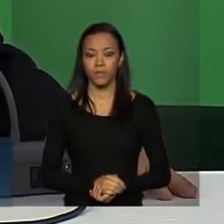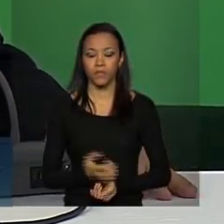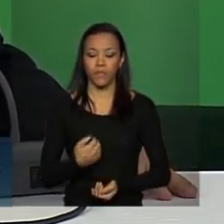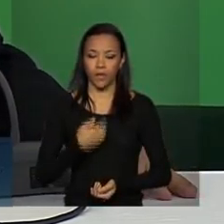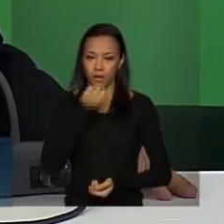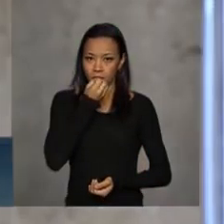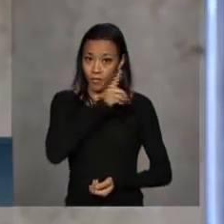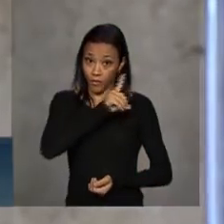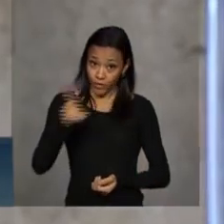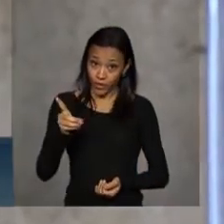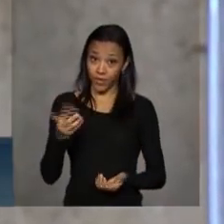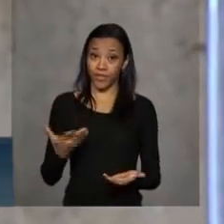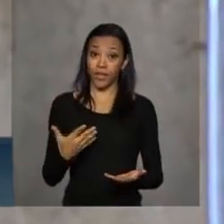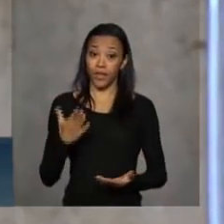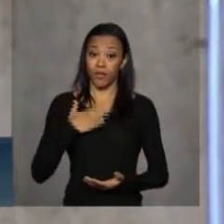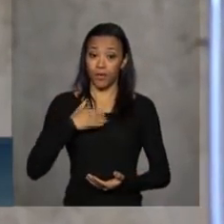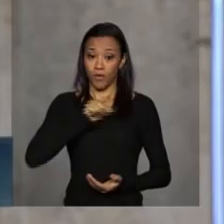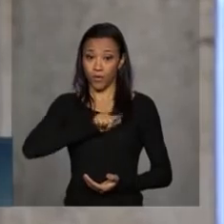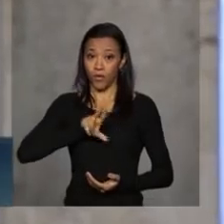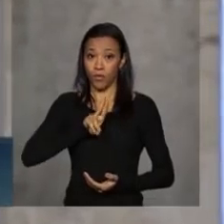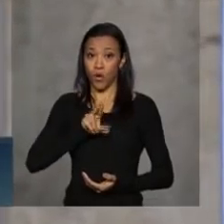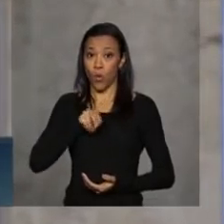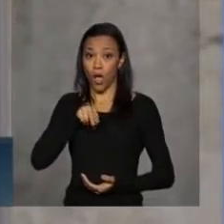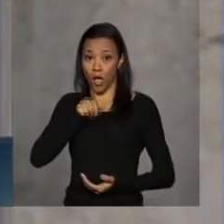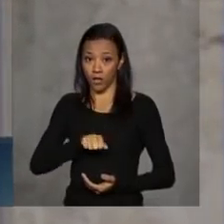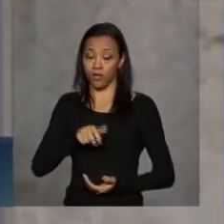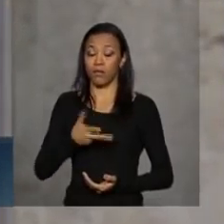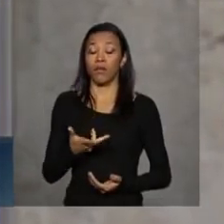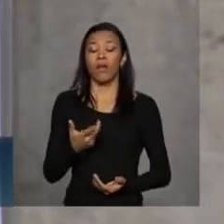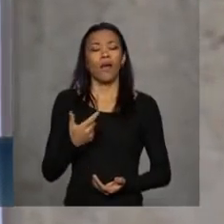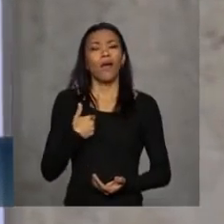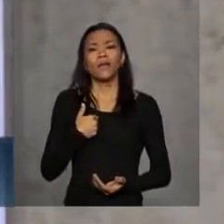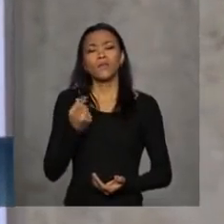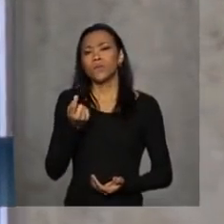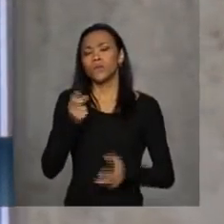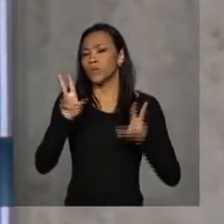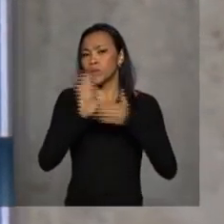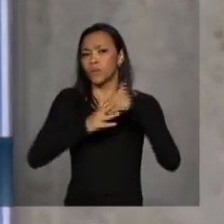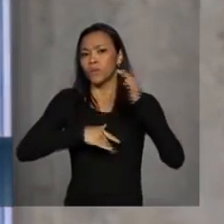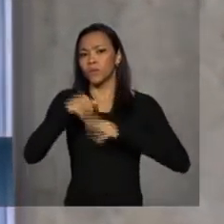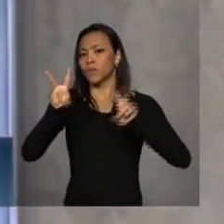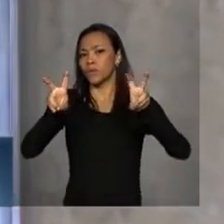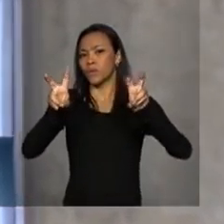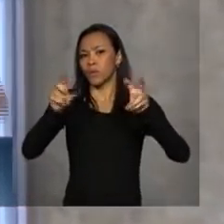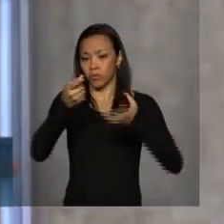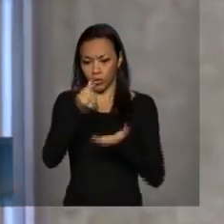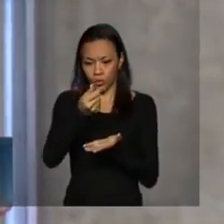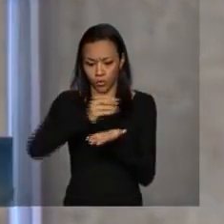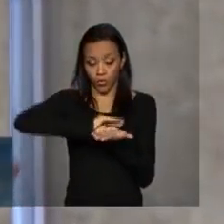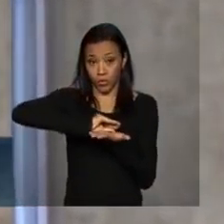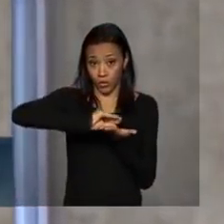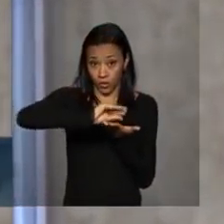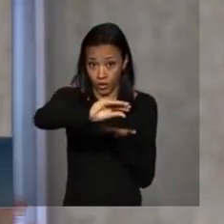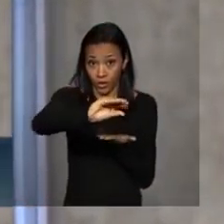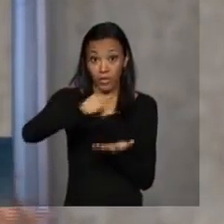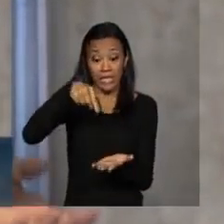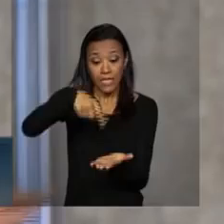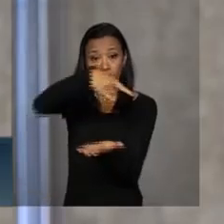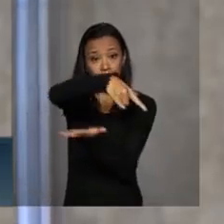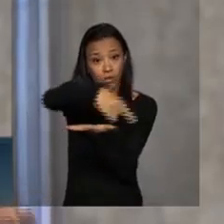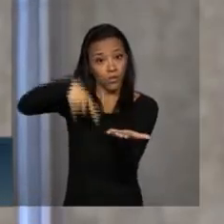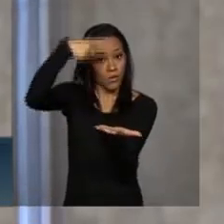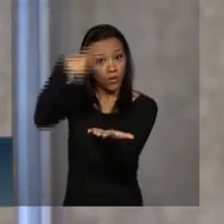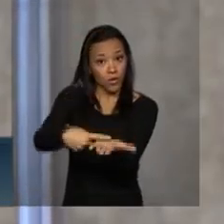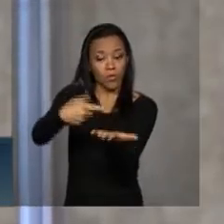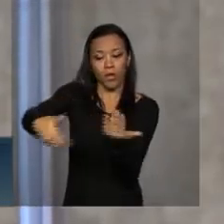Bom dia, embaixador. Luana, da TV NBR, Voz do Brasil. Sobre os investimentos, o memorando de investimentos, enfim, protocolo de cooperação, há